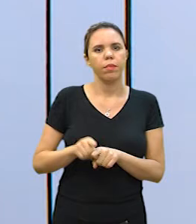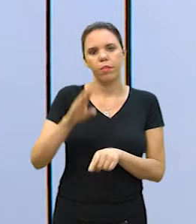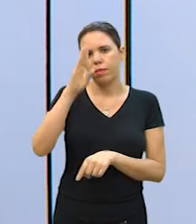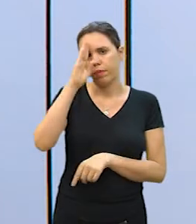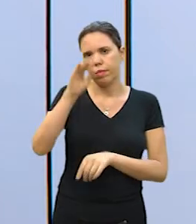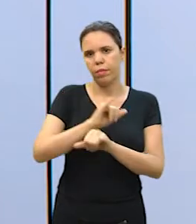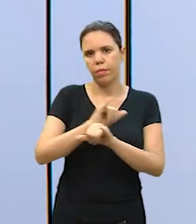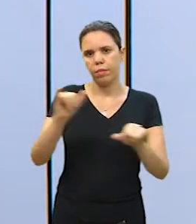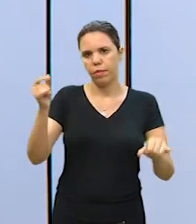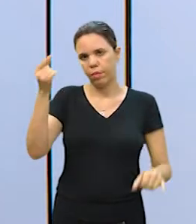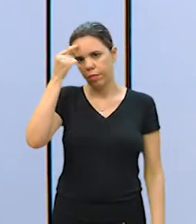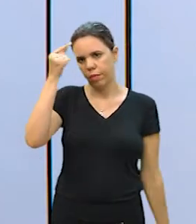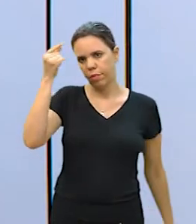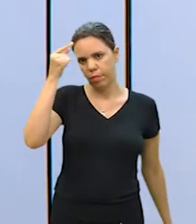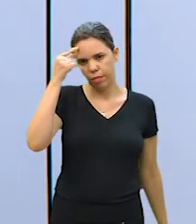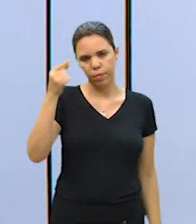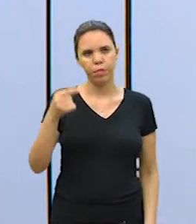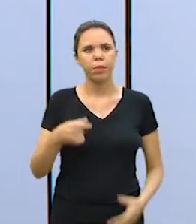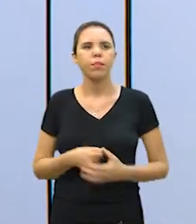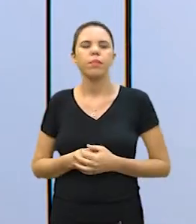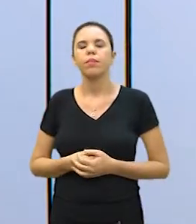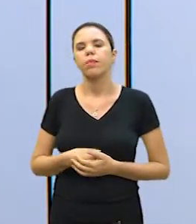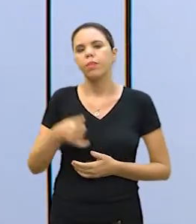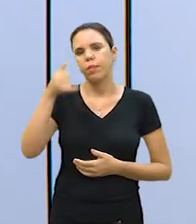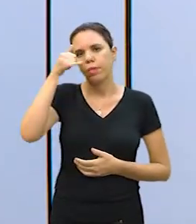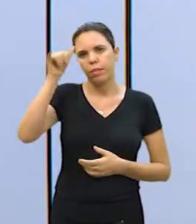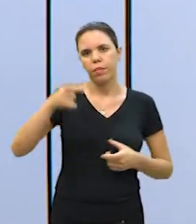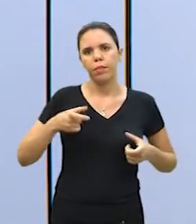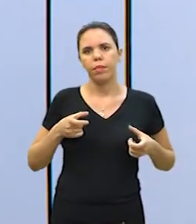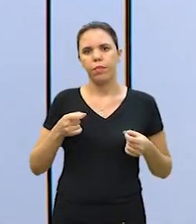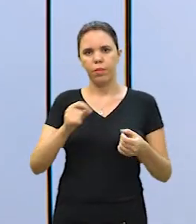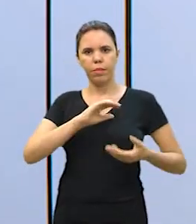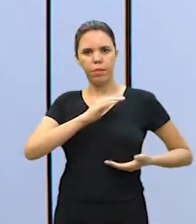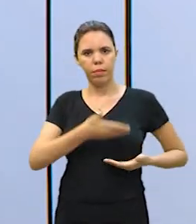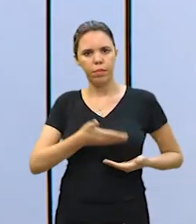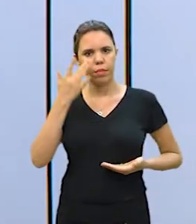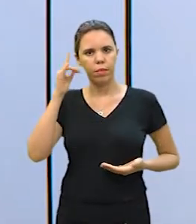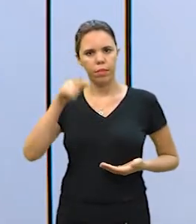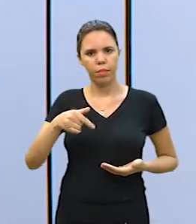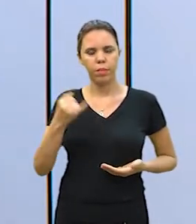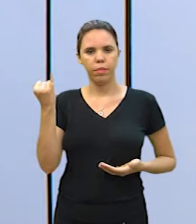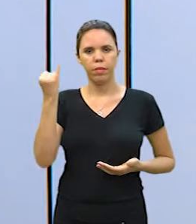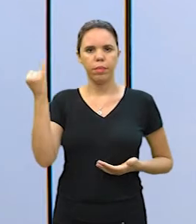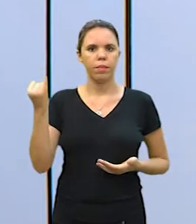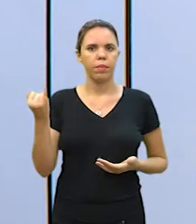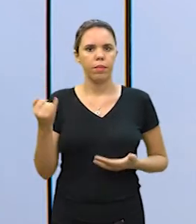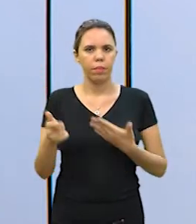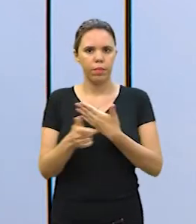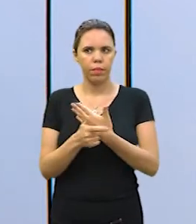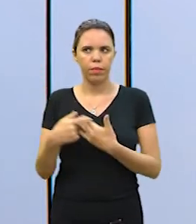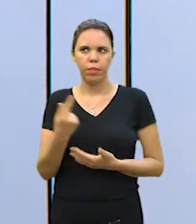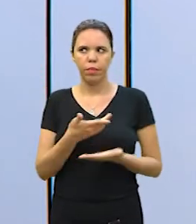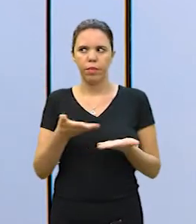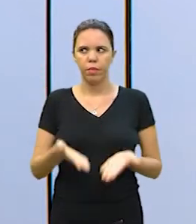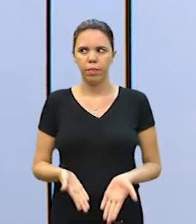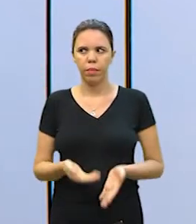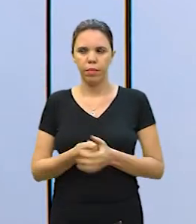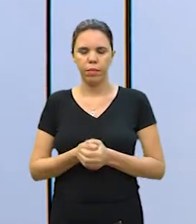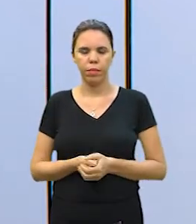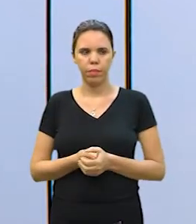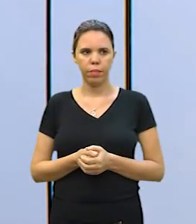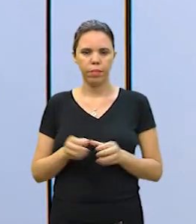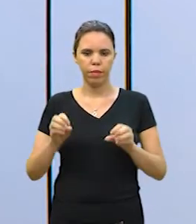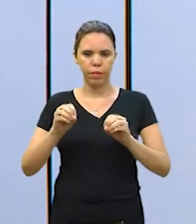também, principalmente na campanha de conscientização e prevenção ao câncer de mama. Então, eu acho que é papel nosso,